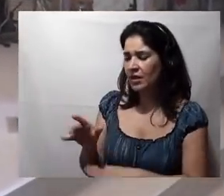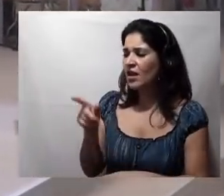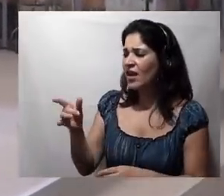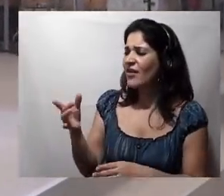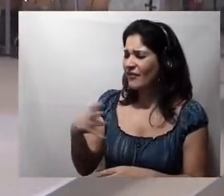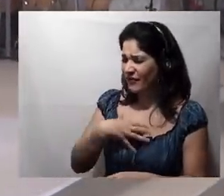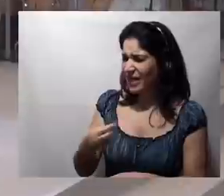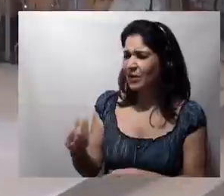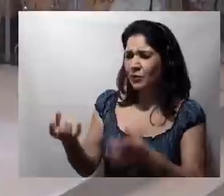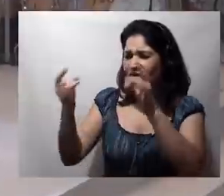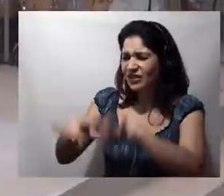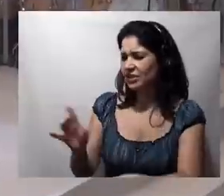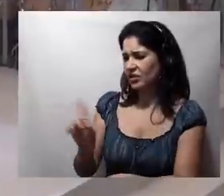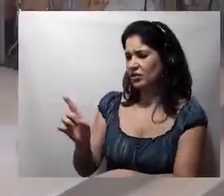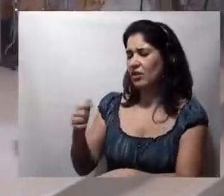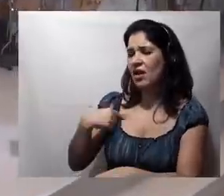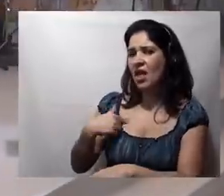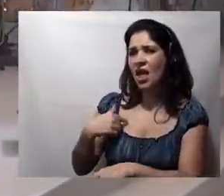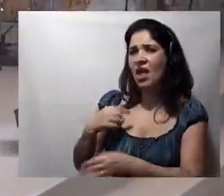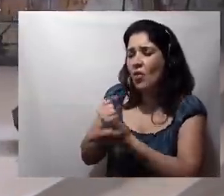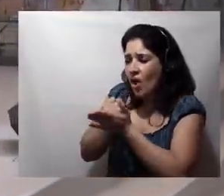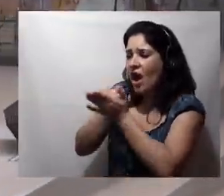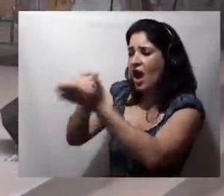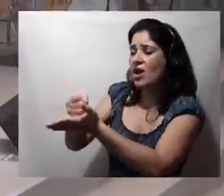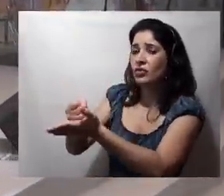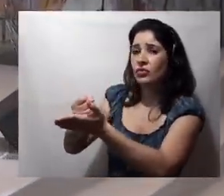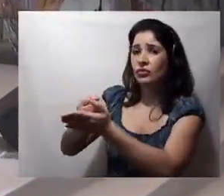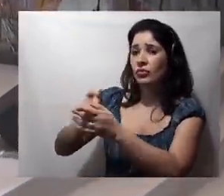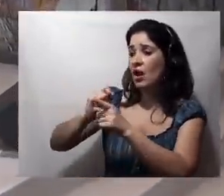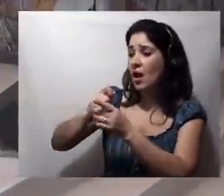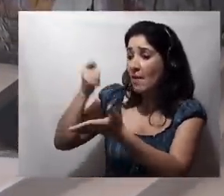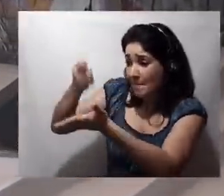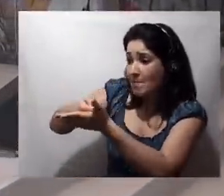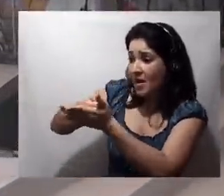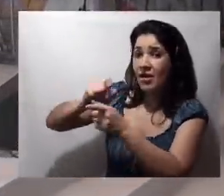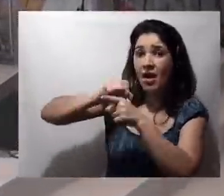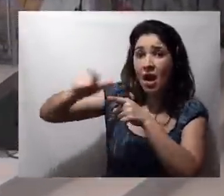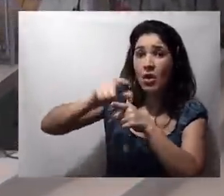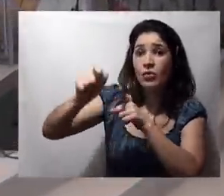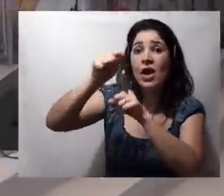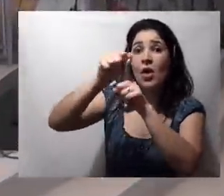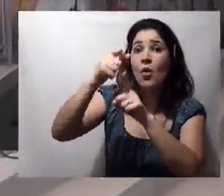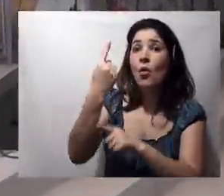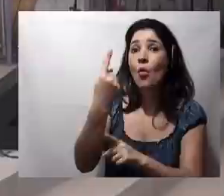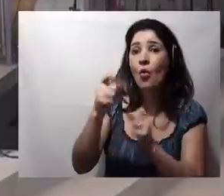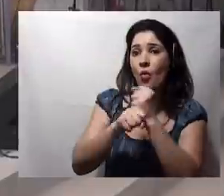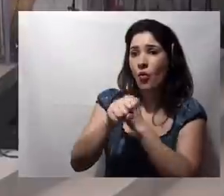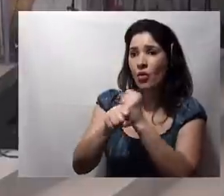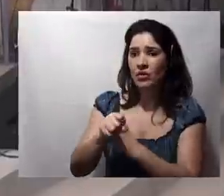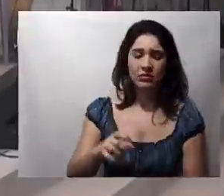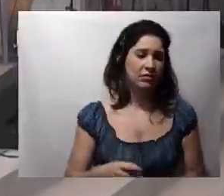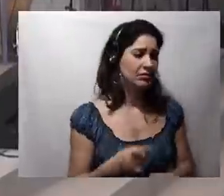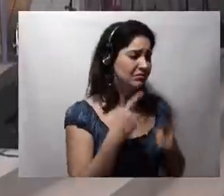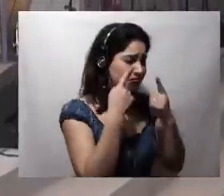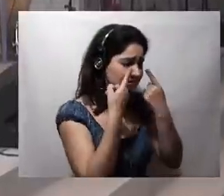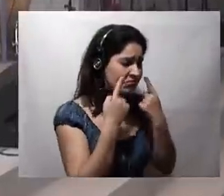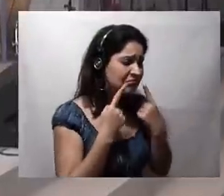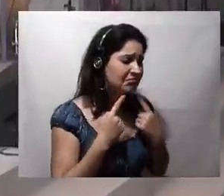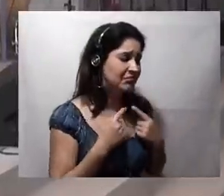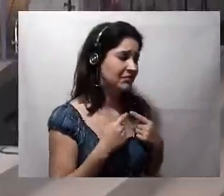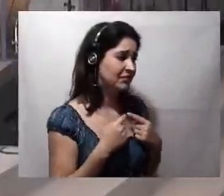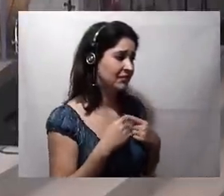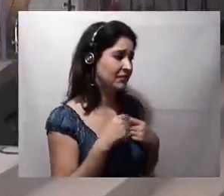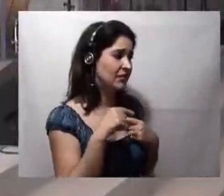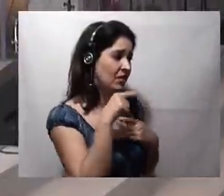desmarcado e eu assumo seu aluguel 1 ano com ele os usuários a encher de lágrimas